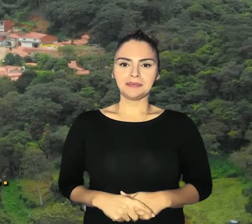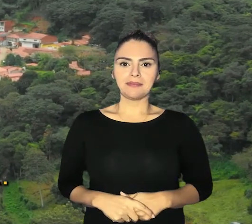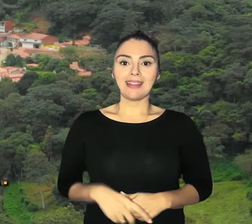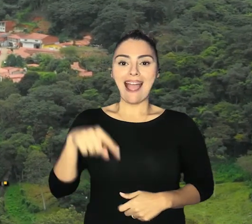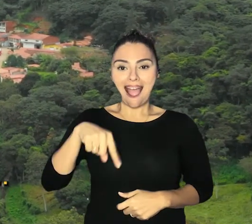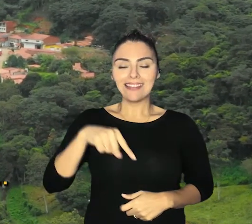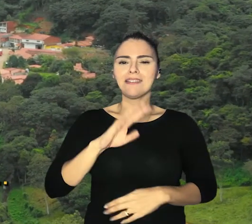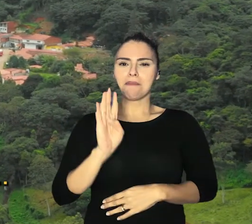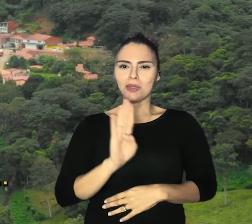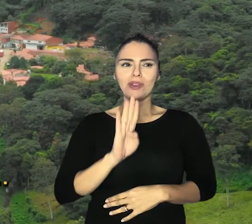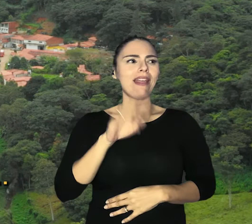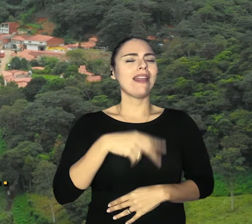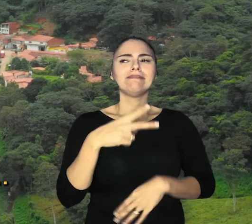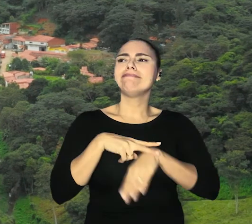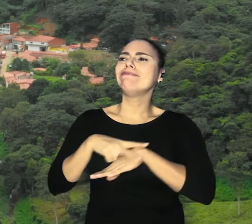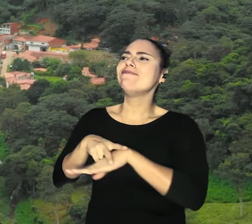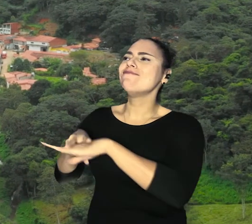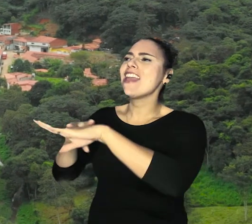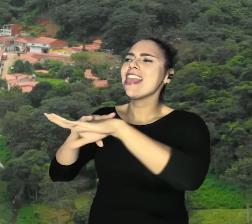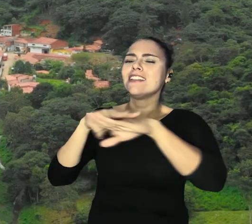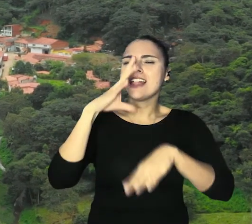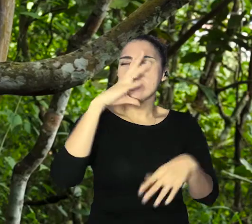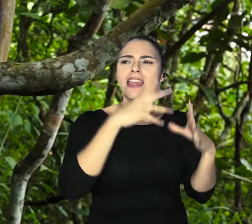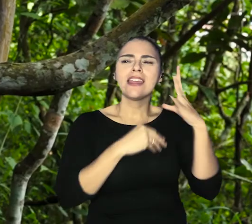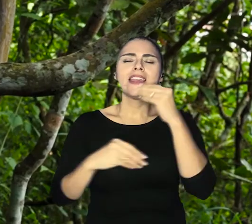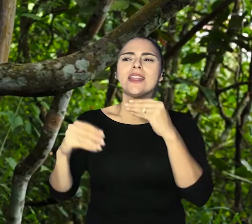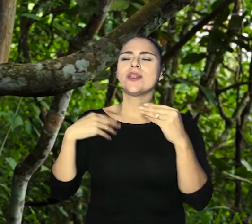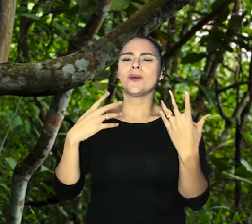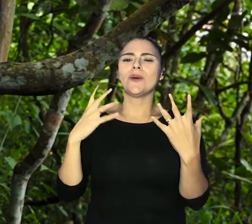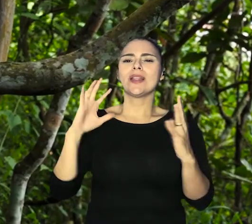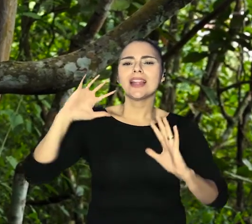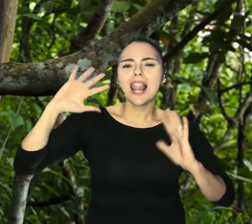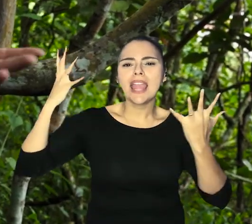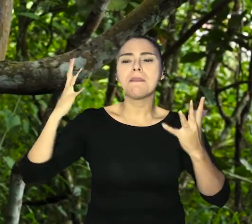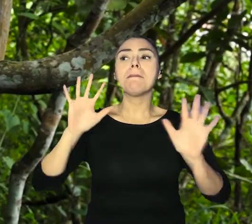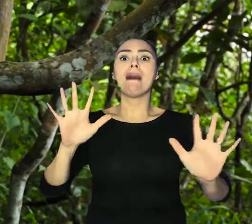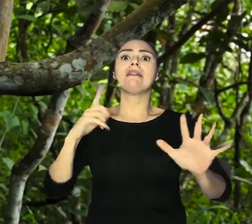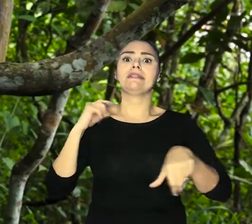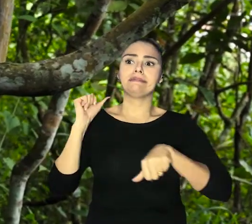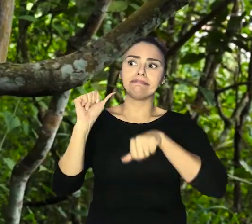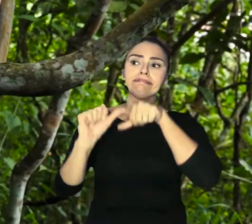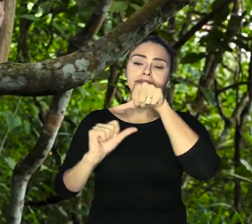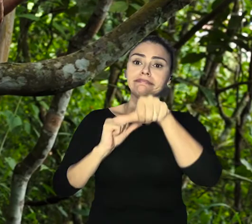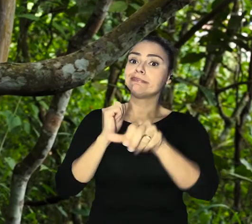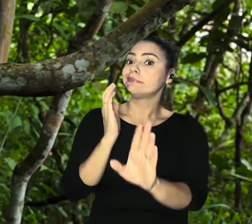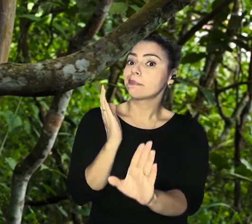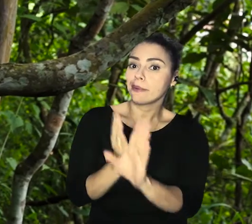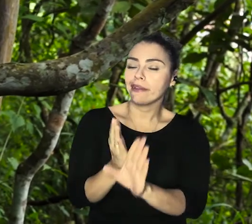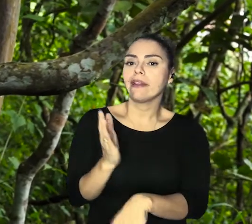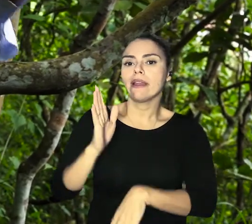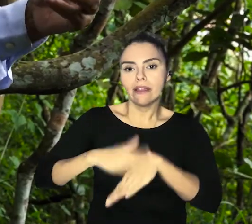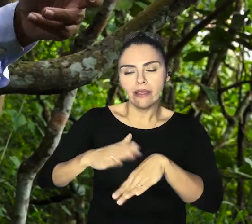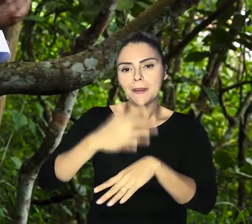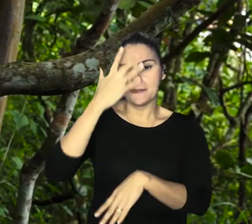O maciço é isso, é esse verde, esse clima, essa temperatura. Só que está mudando porque o